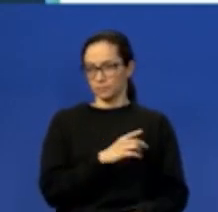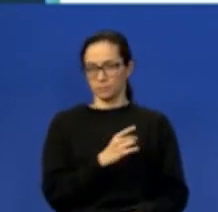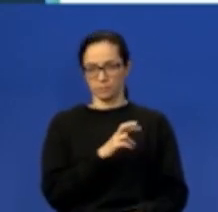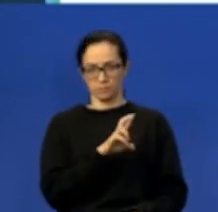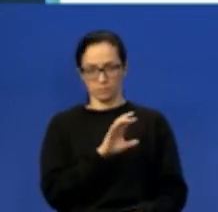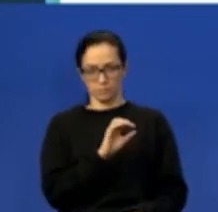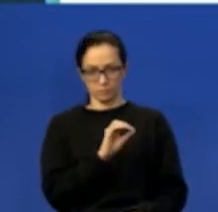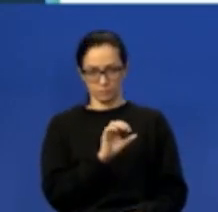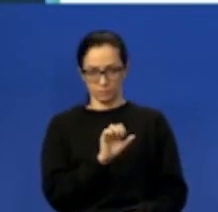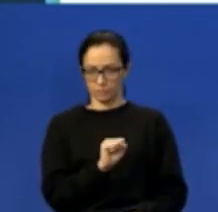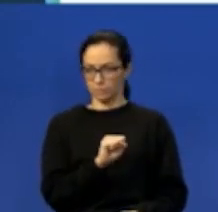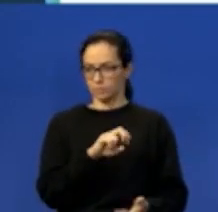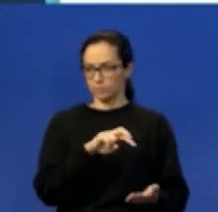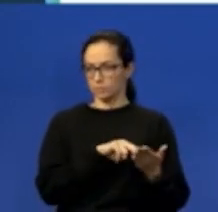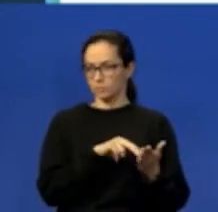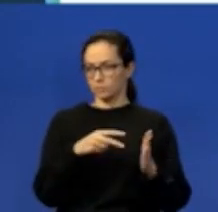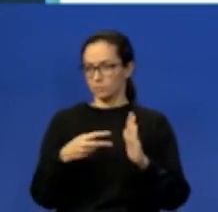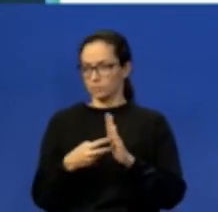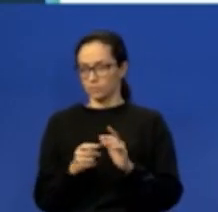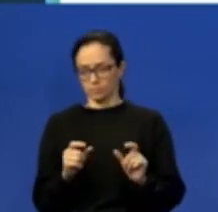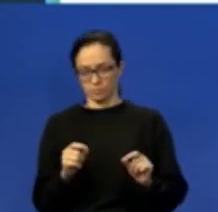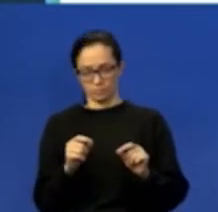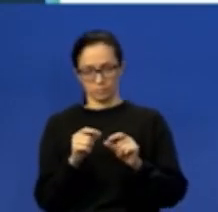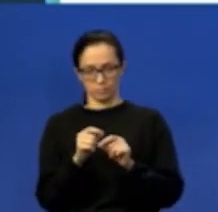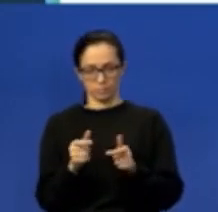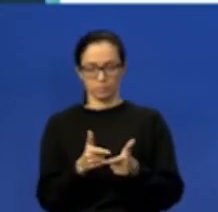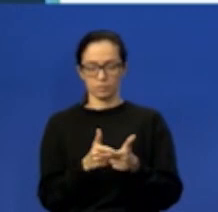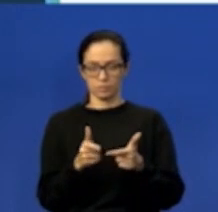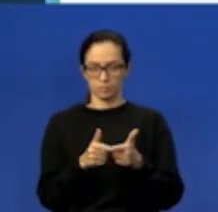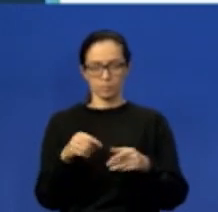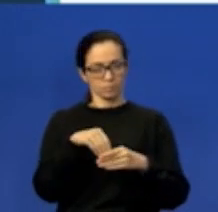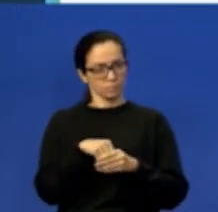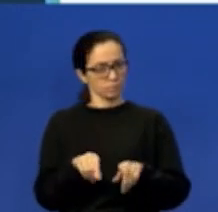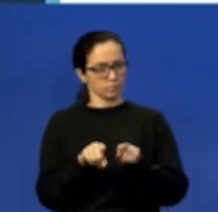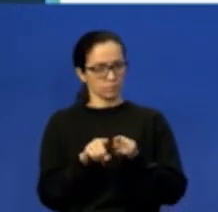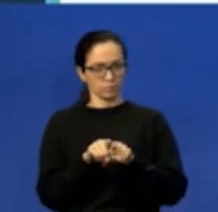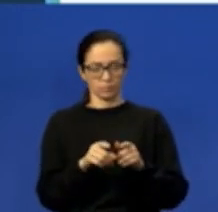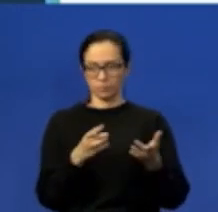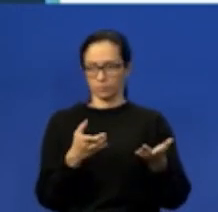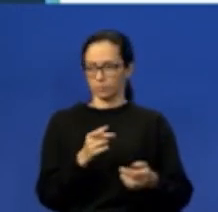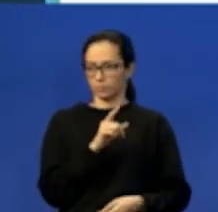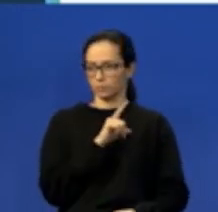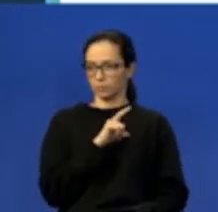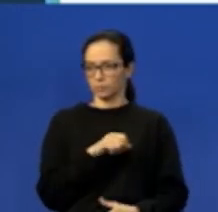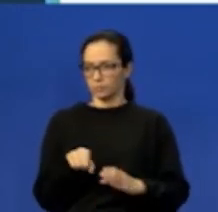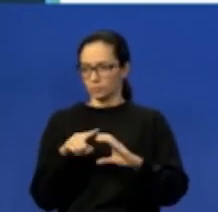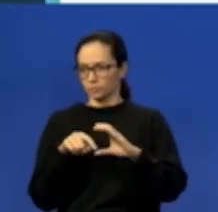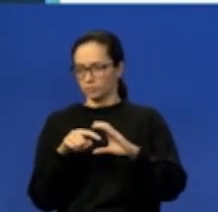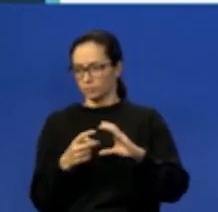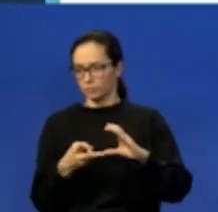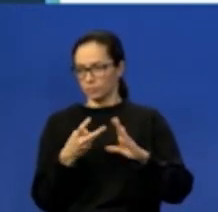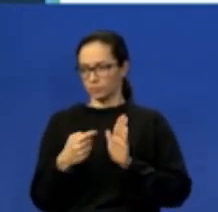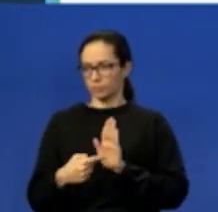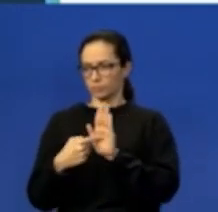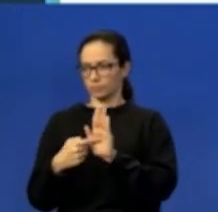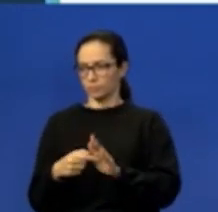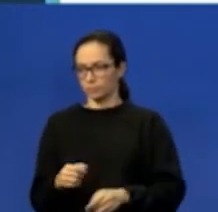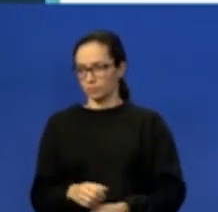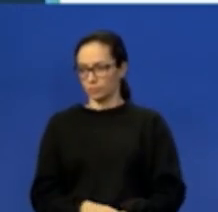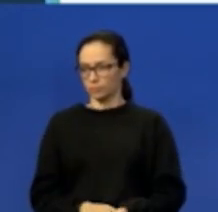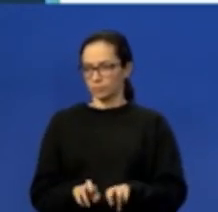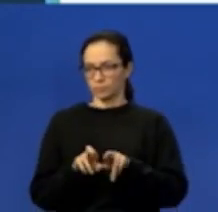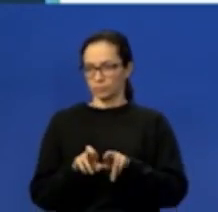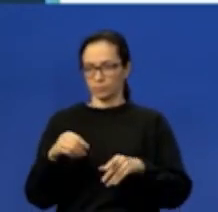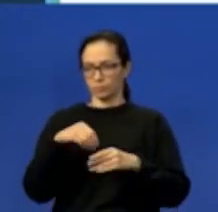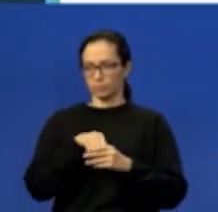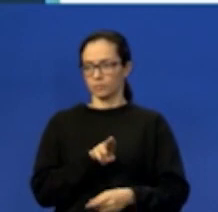cilindros leucocitários, sugerindo pielonefrite, que seria uma doença também. As células epiteliais, a presença de raras células epiteliais